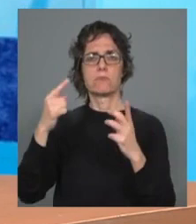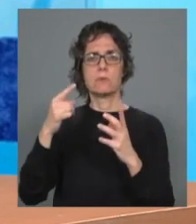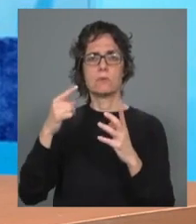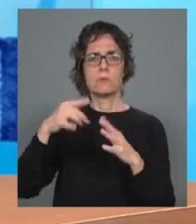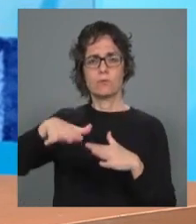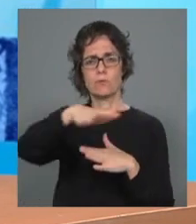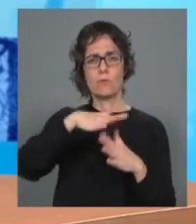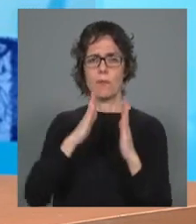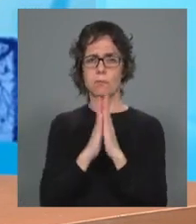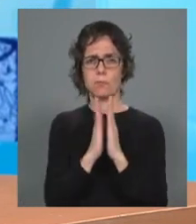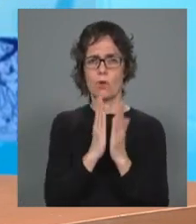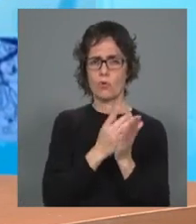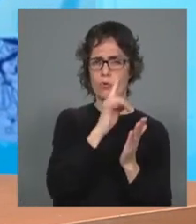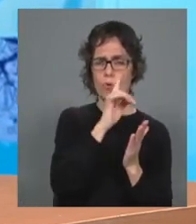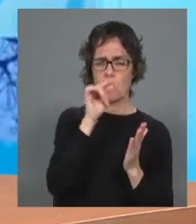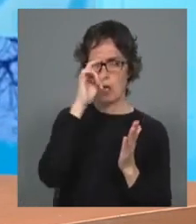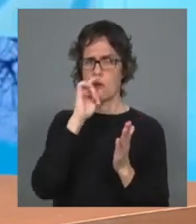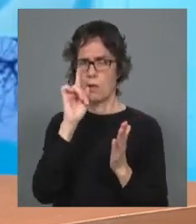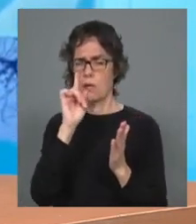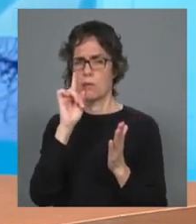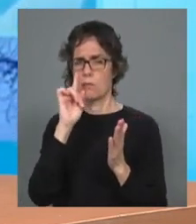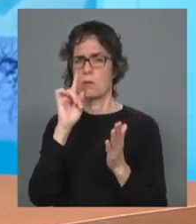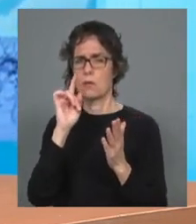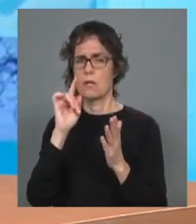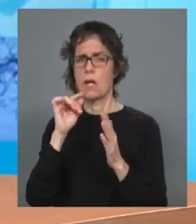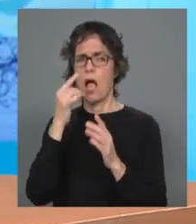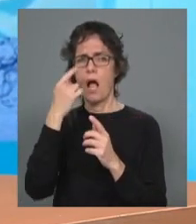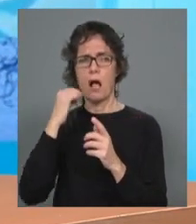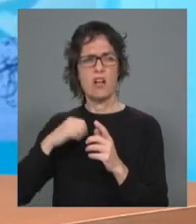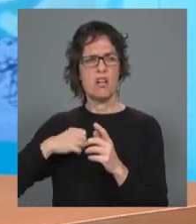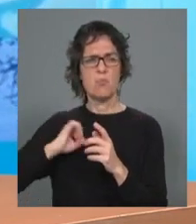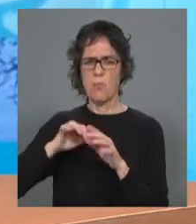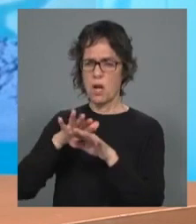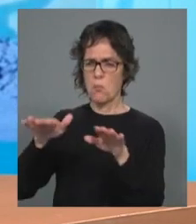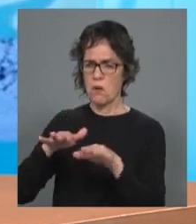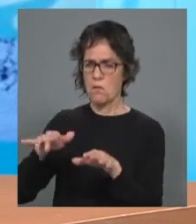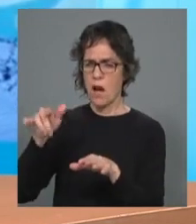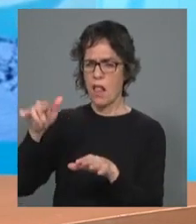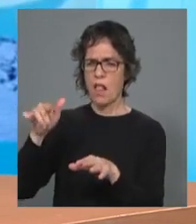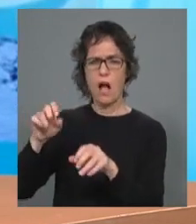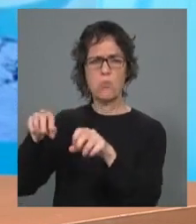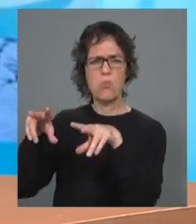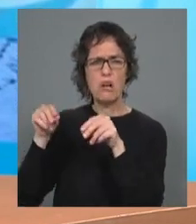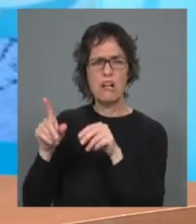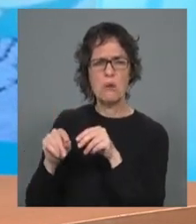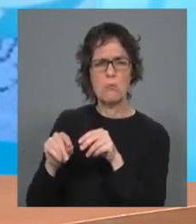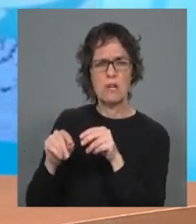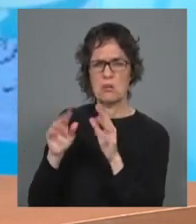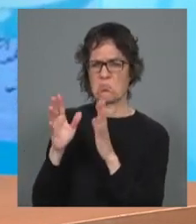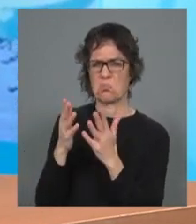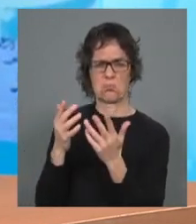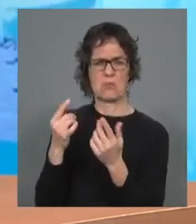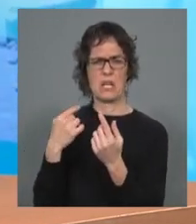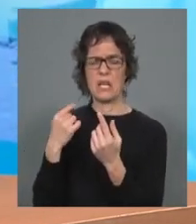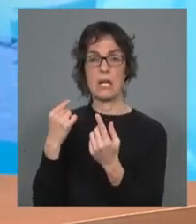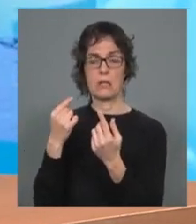religiosos, mas recordo-me até de uma praia em Espanha que foi desinfetada. Havia assim uma série de notícias que